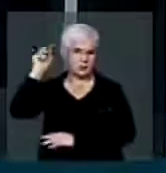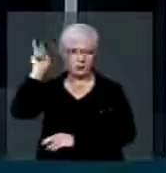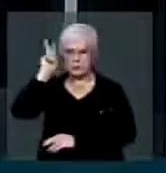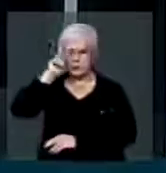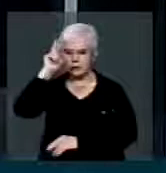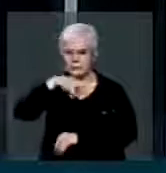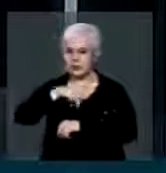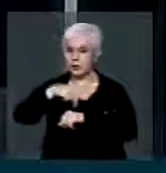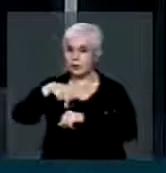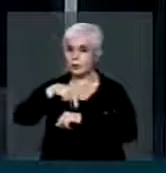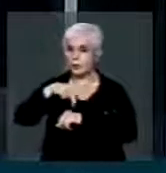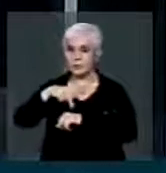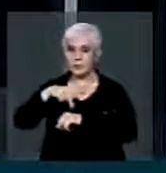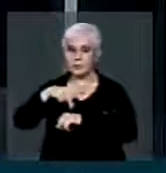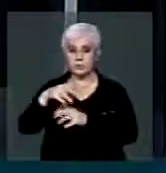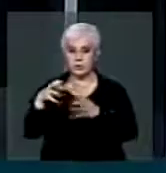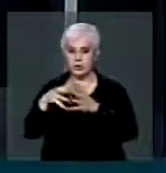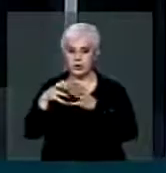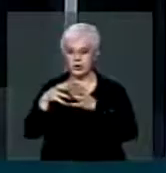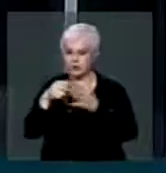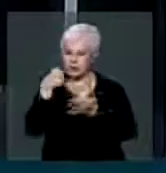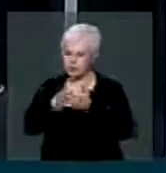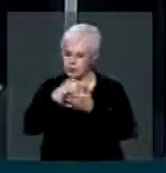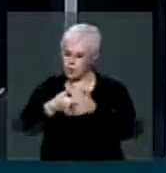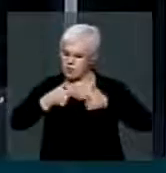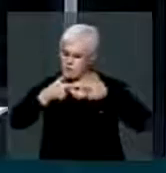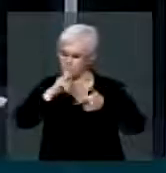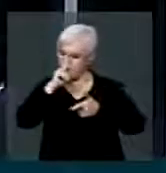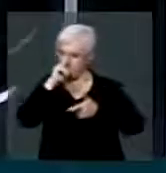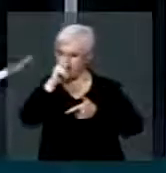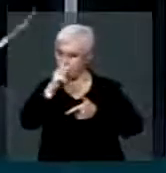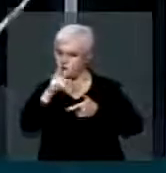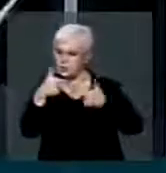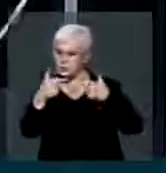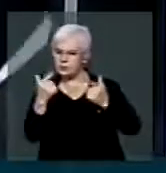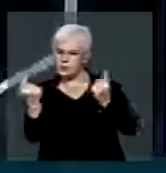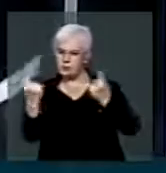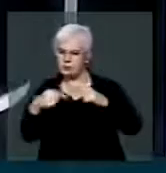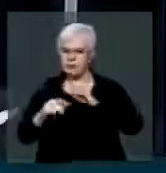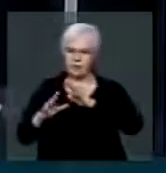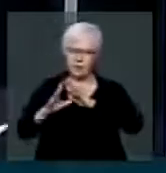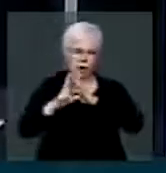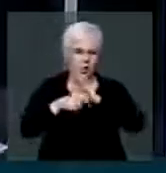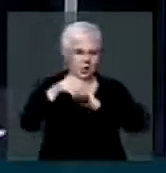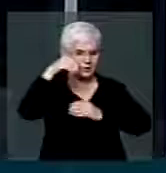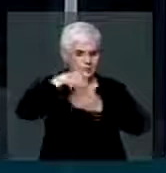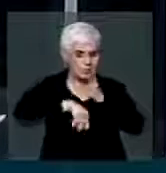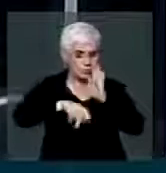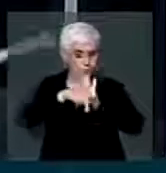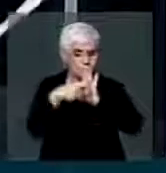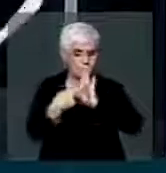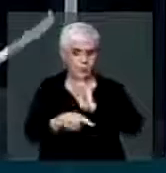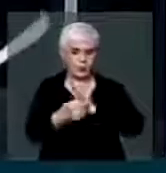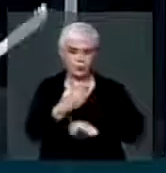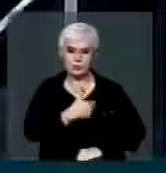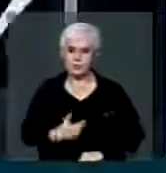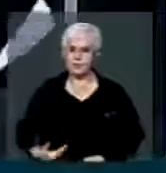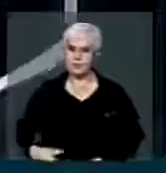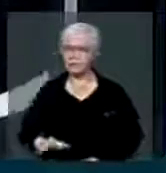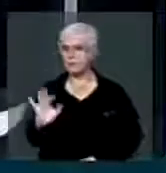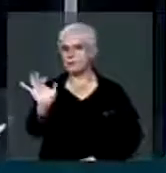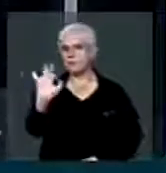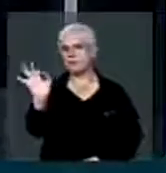país nós tivemos uma ação tão intensa de um órgão dentro do próprio governo no controle